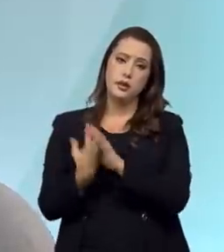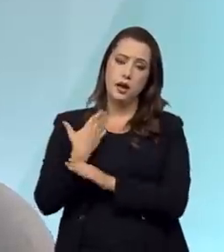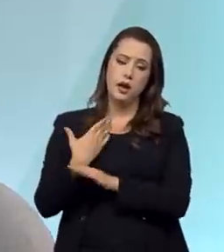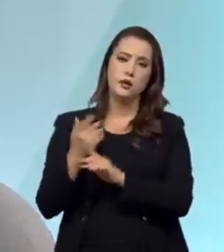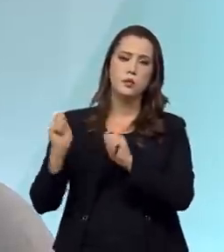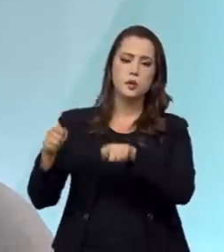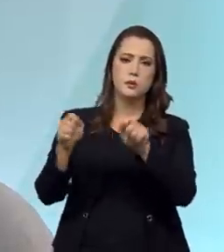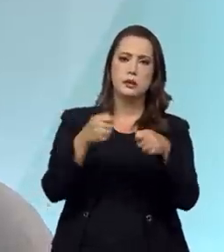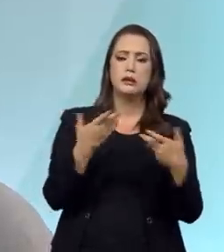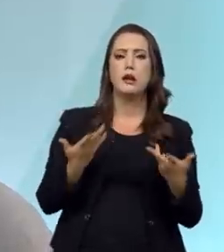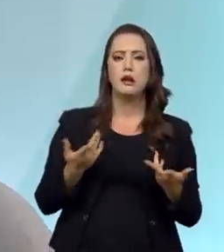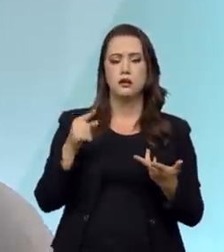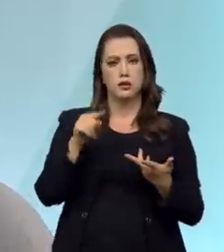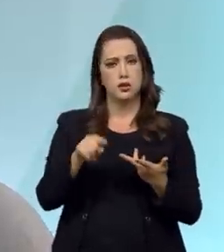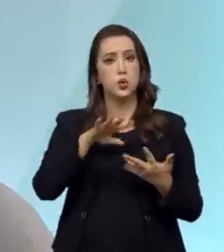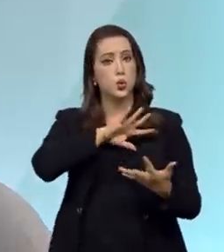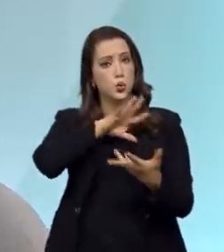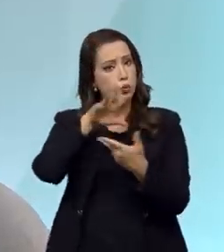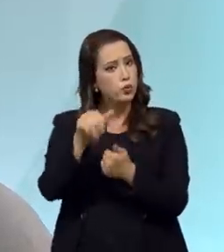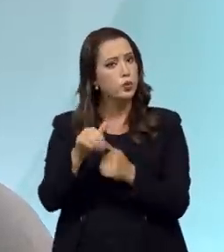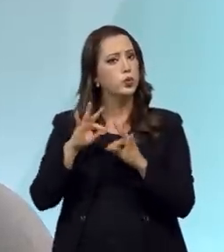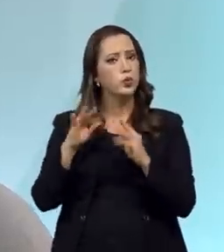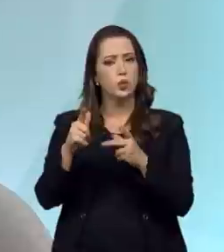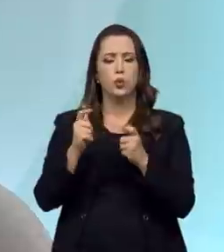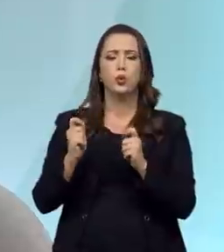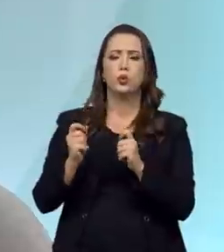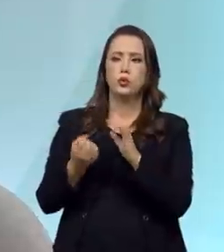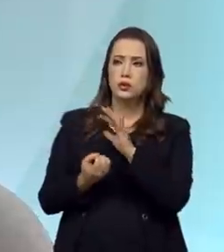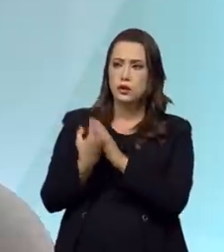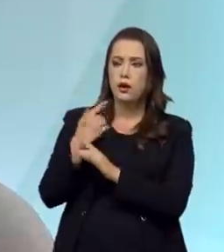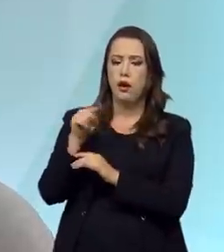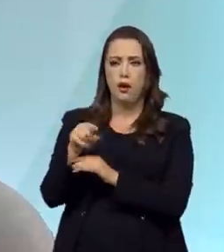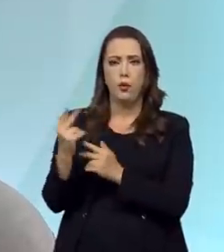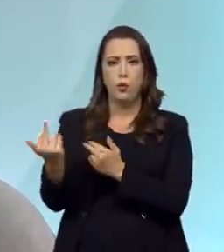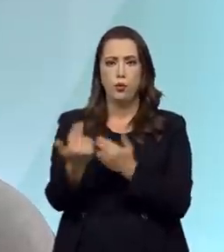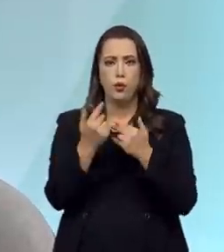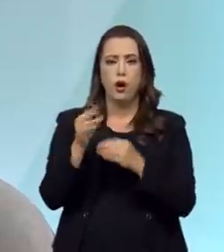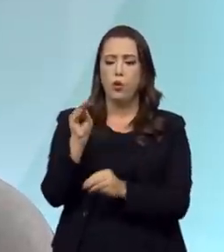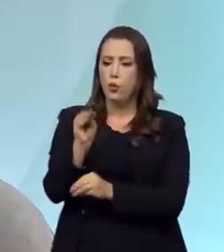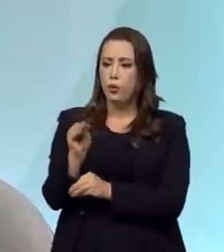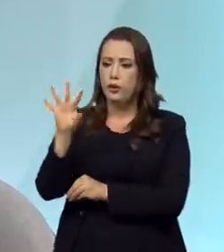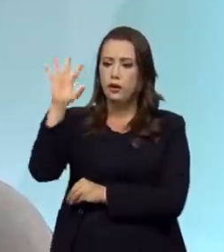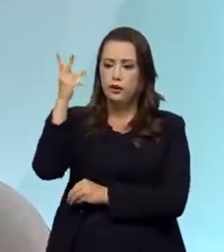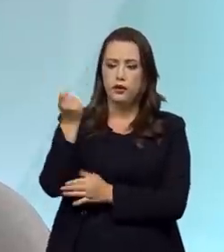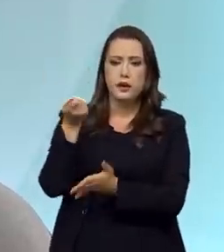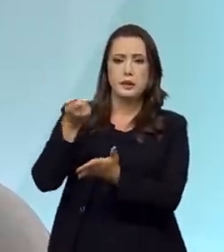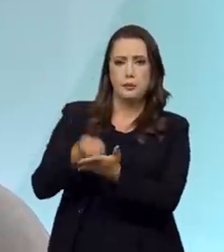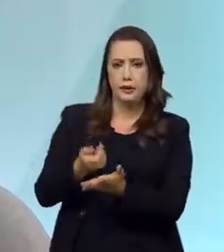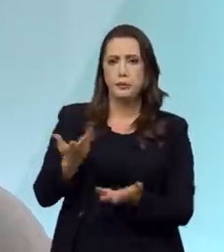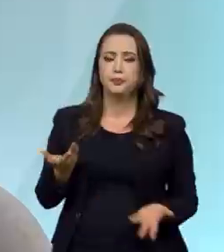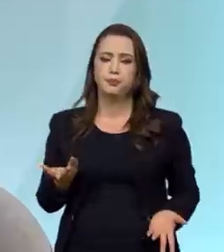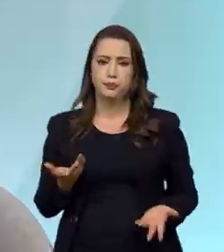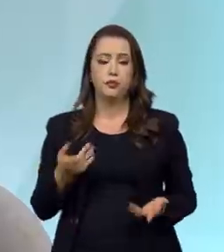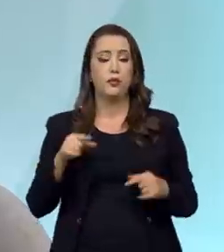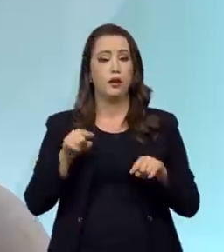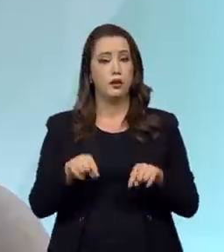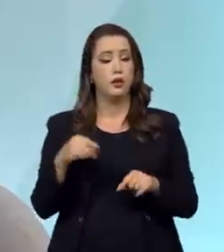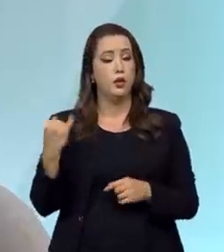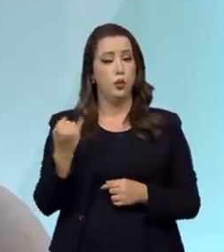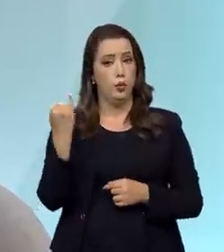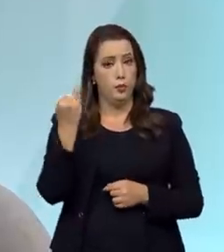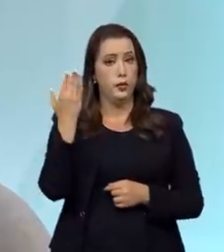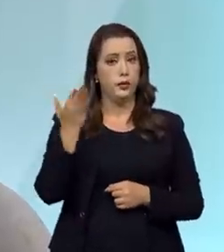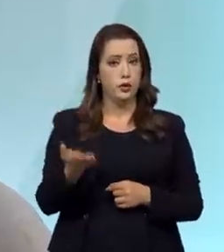Global após a criação desse Mercado Global o mercado voluntário a demanda no mercado voluntário é Tá bastante